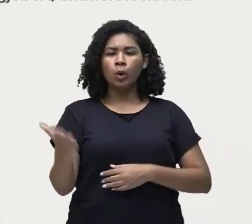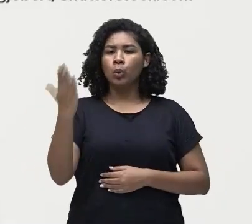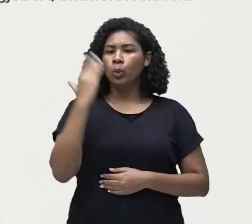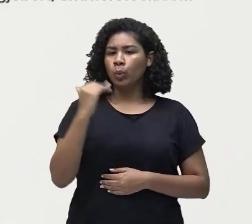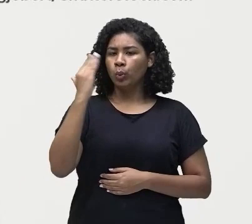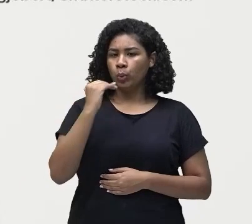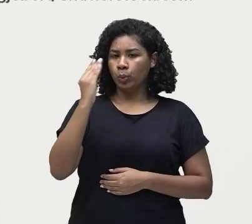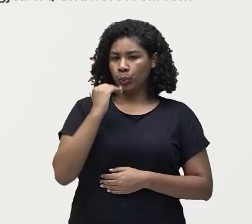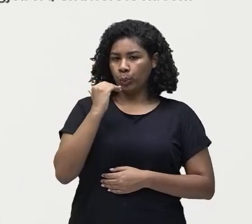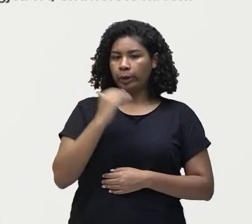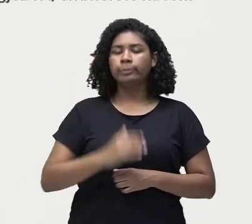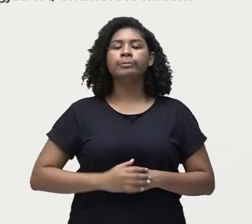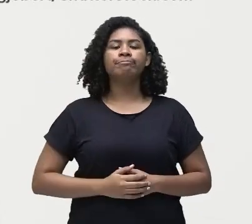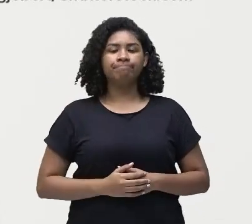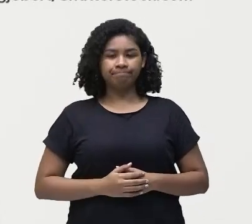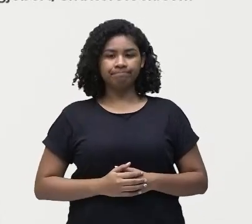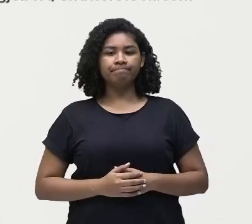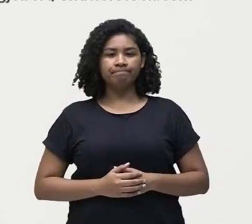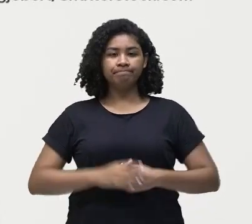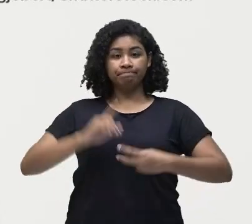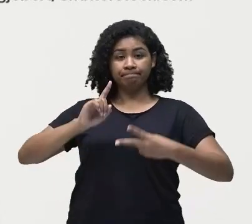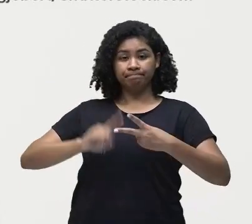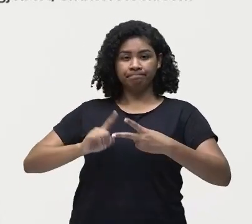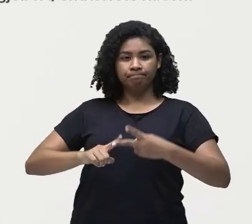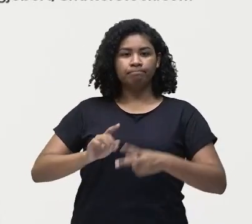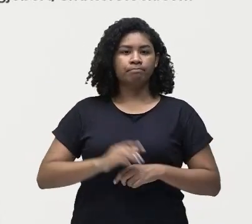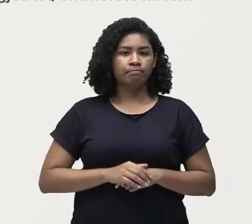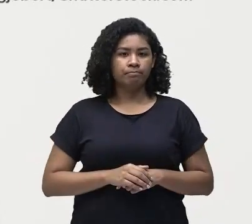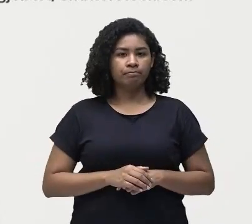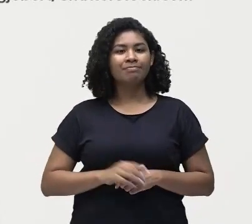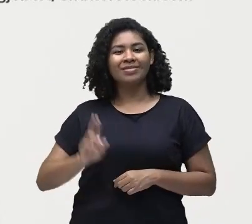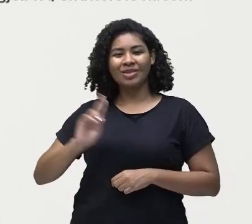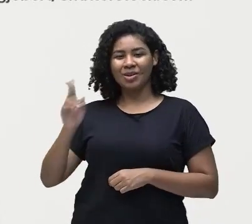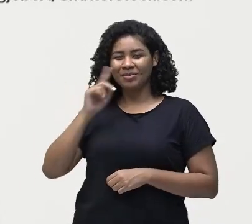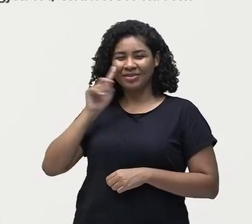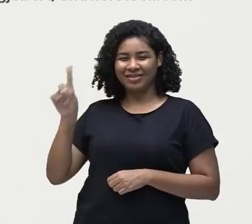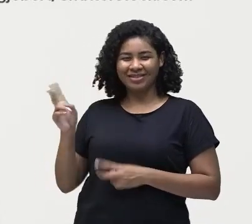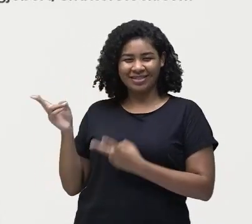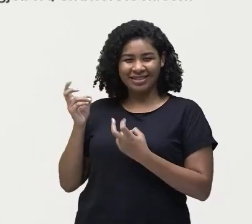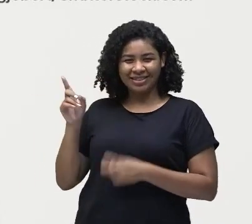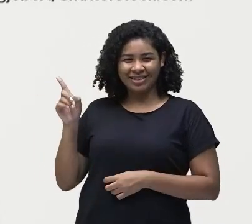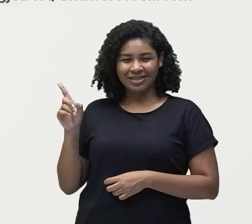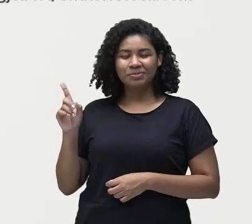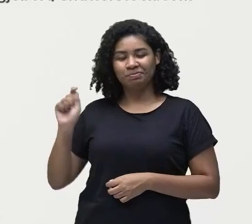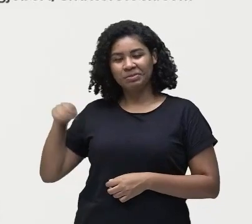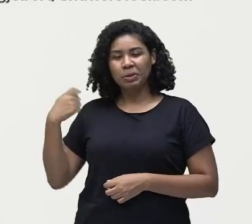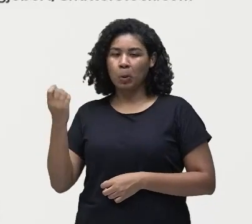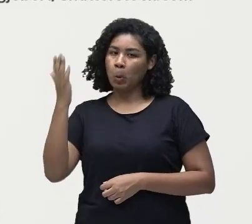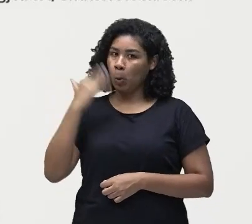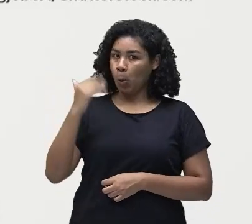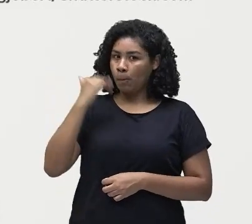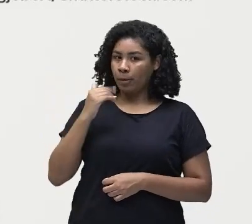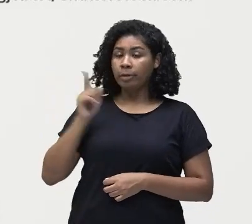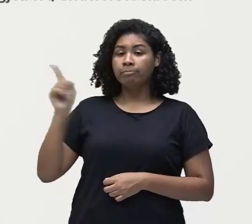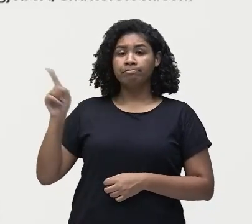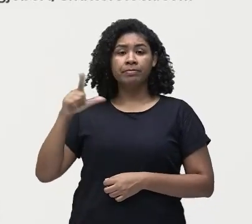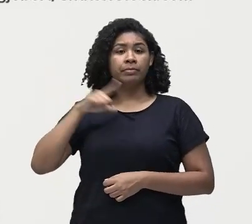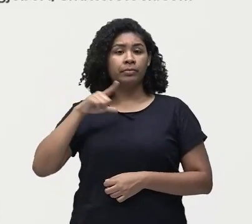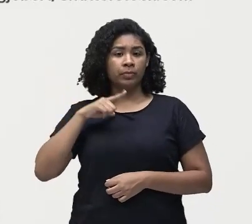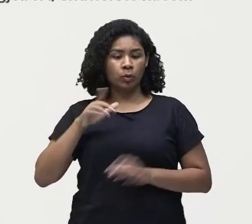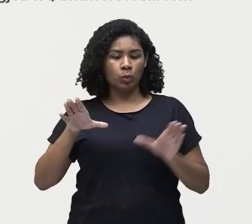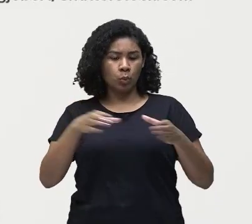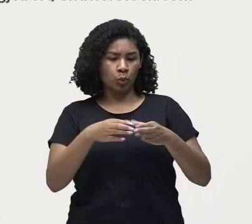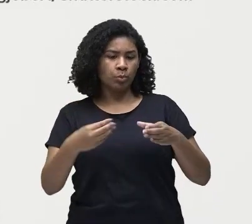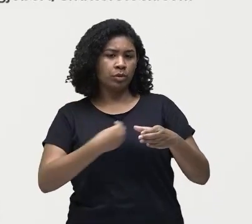Os consumidores, como o próprio nome já indica, são seres que se alimentam de